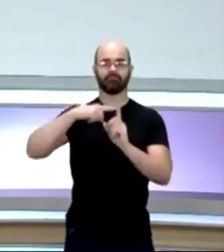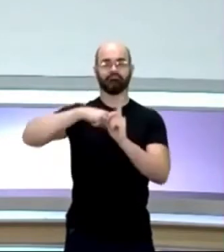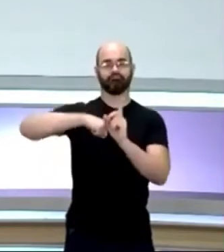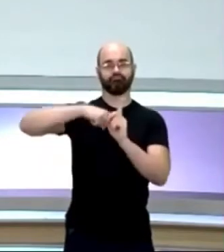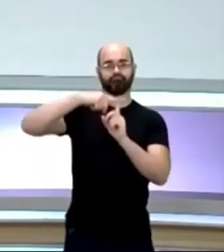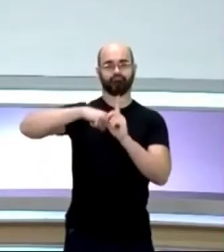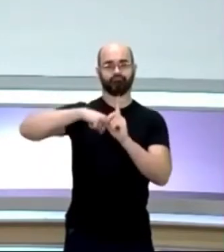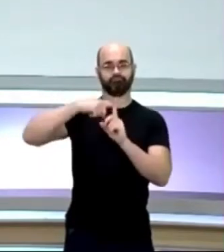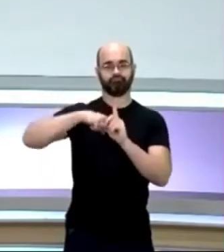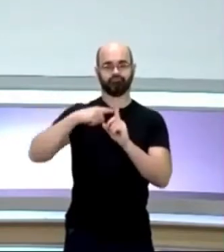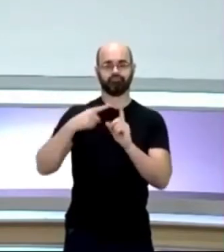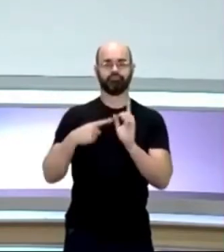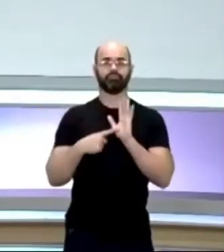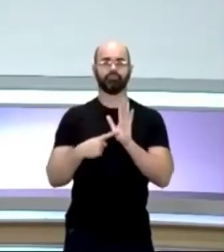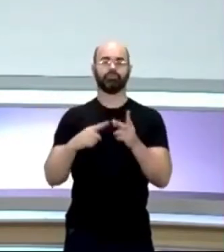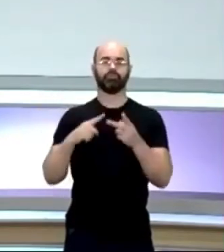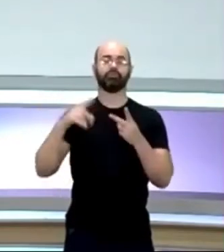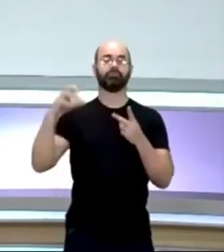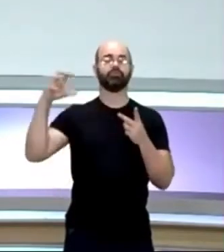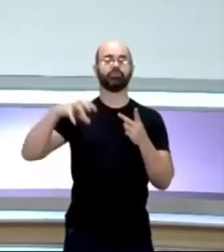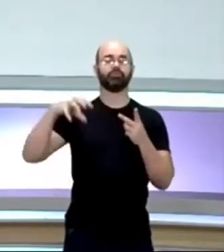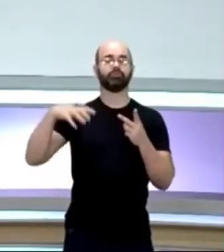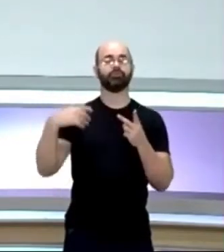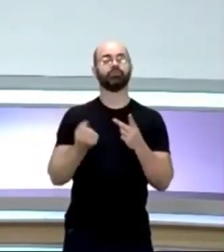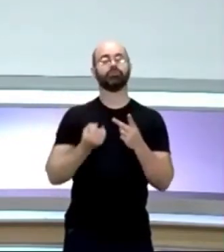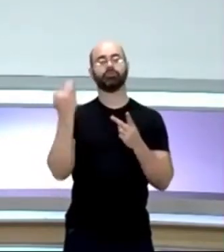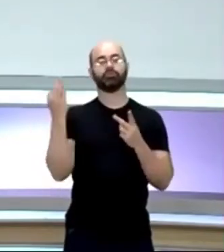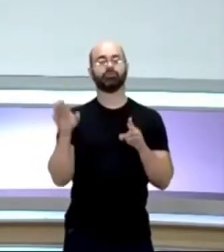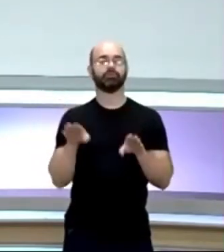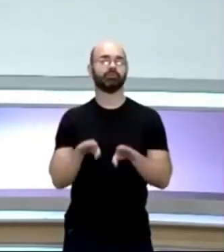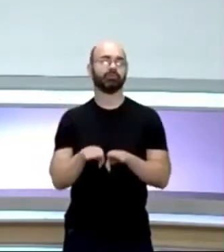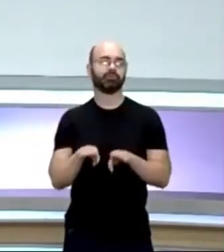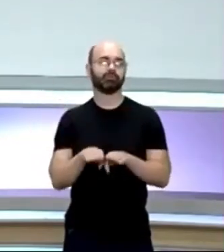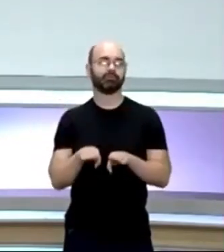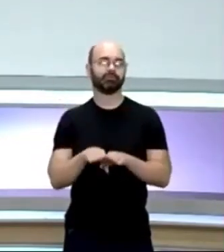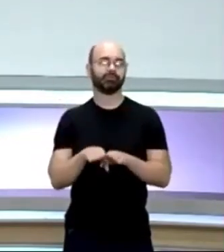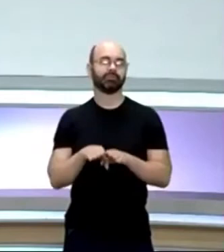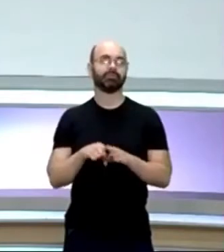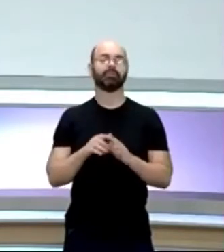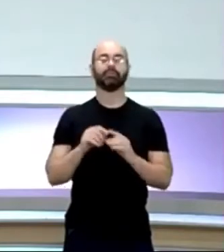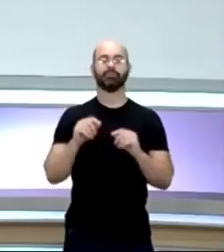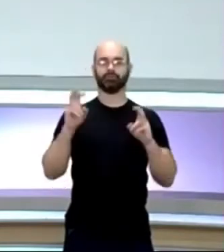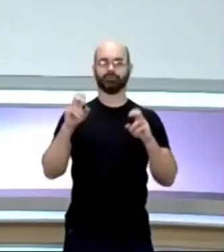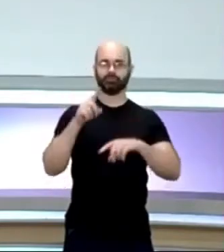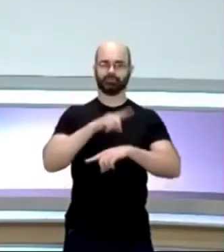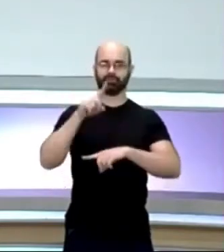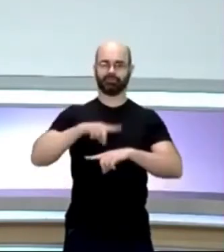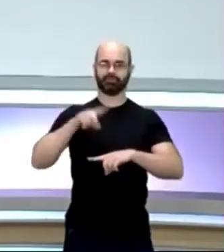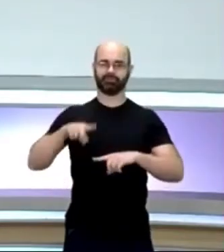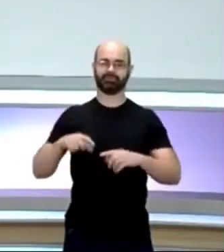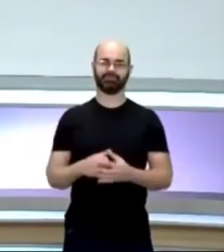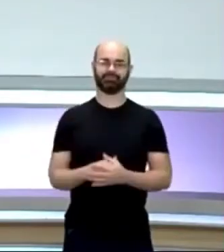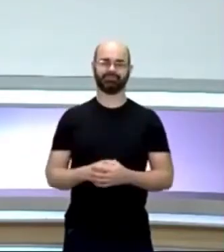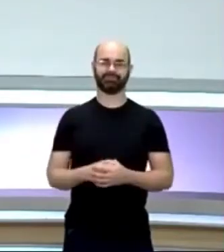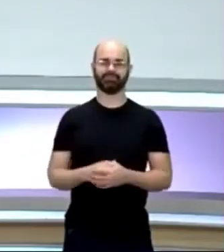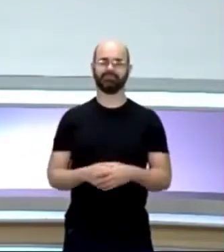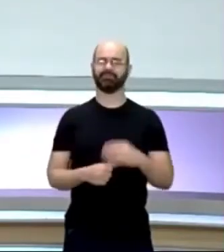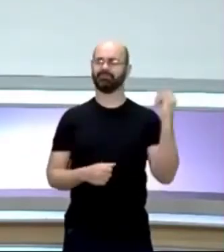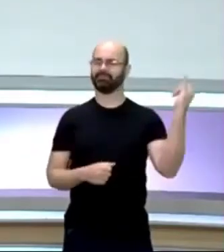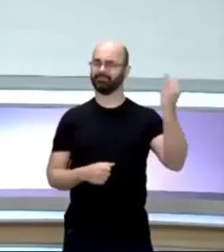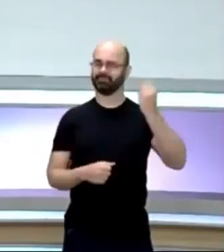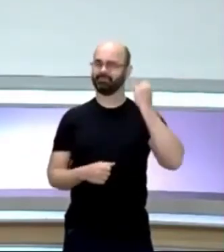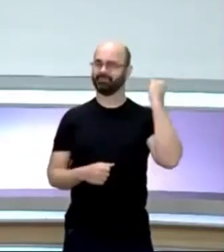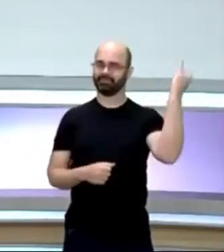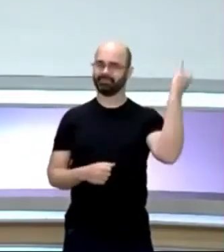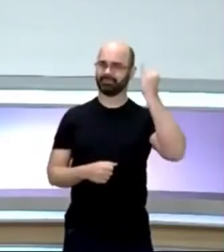e a quantidade de chuva que é abordado nesse gráfico aí. Então, é muito importante,